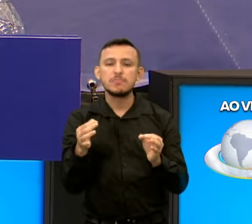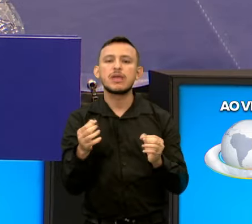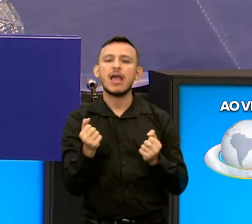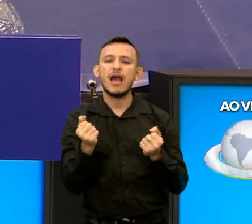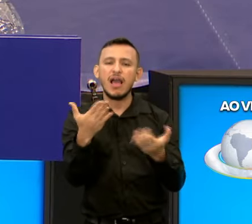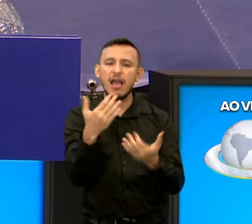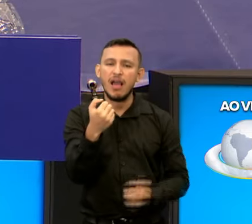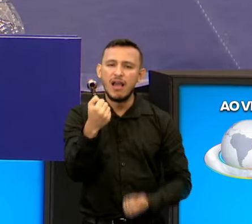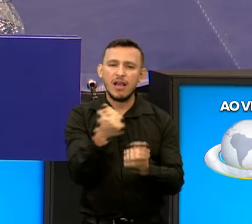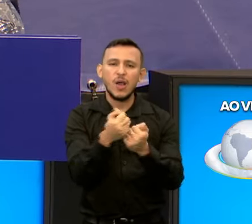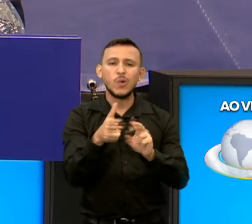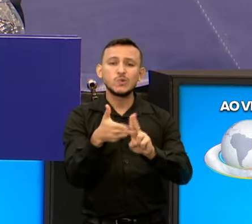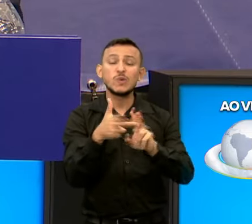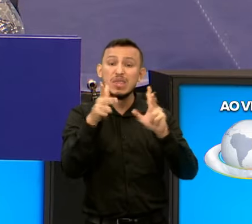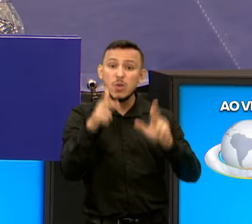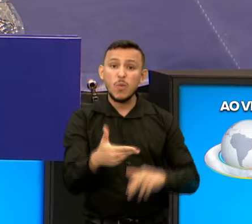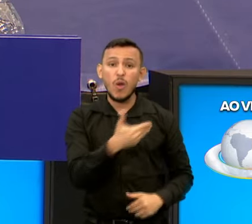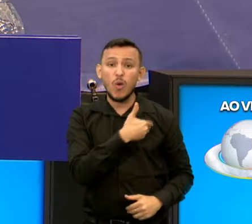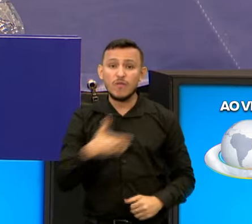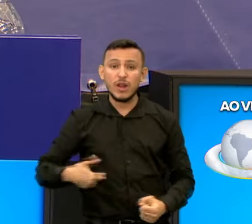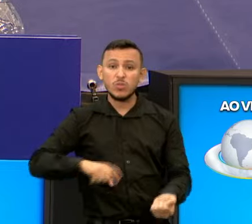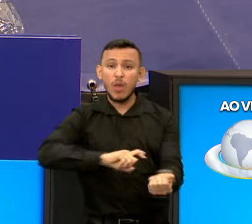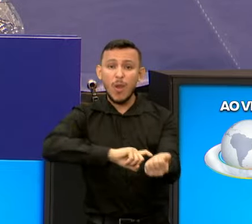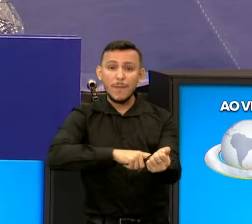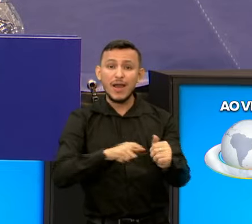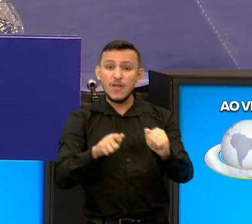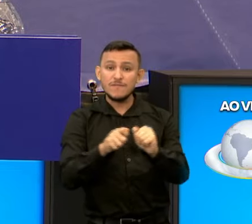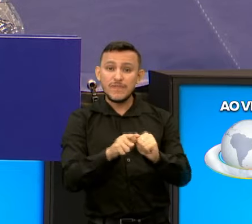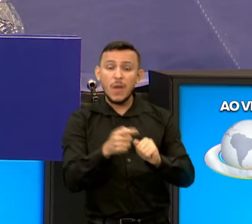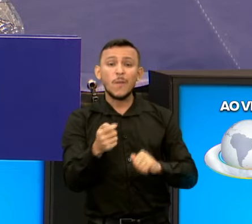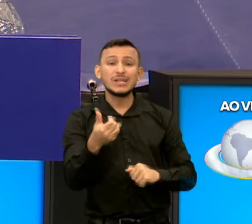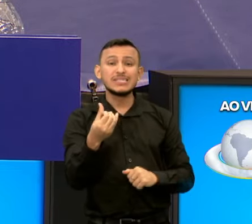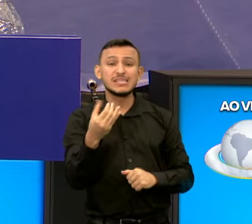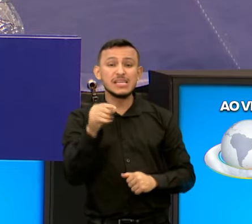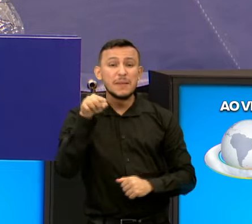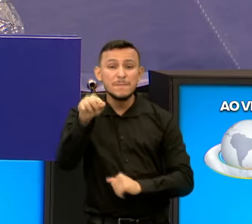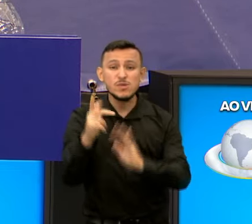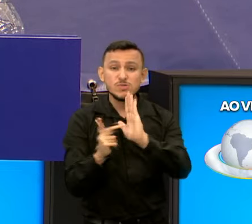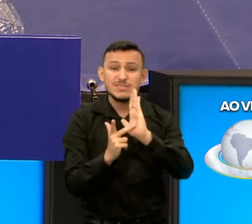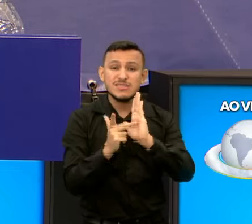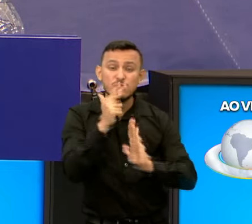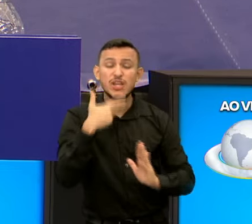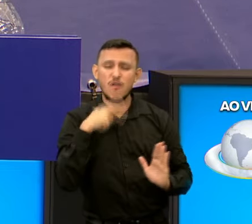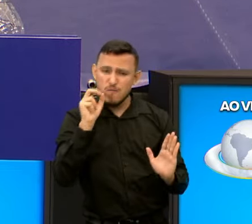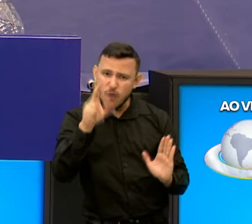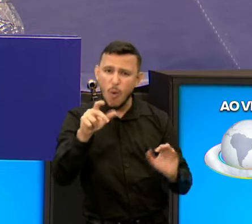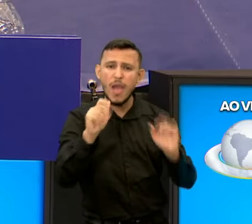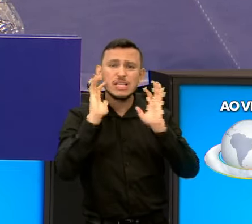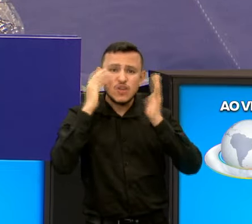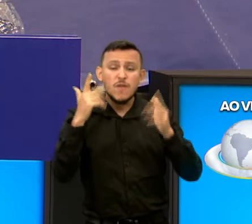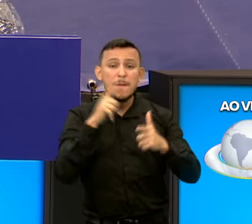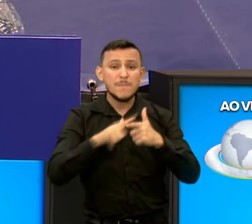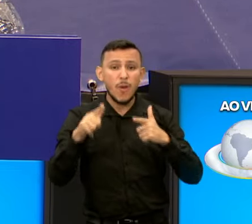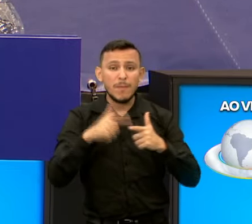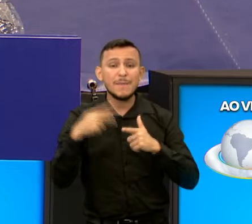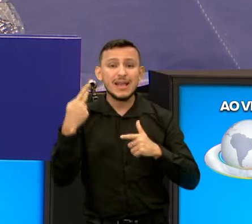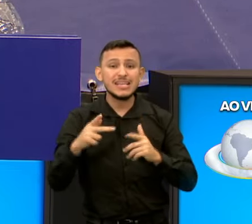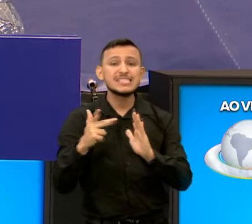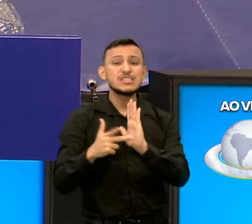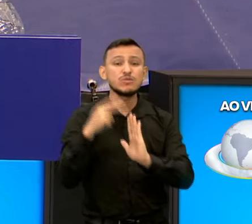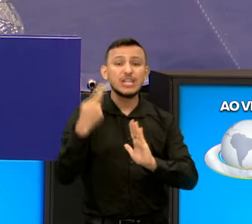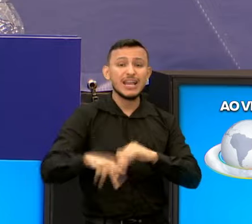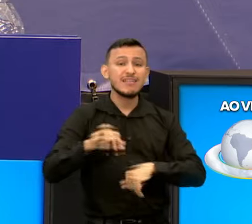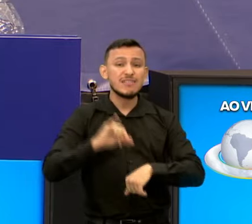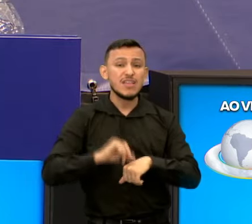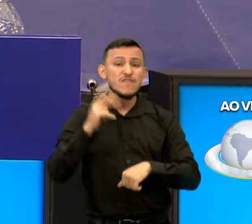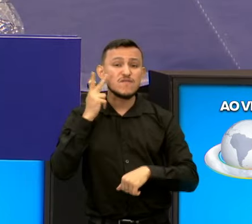Saúde. Assim como o governador Elmano fez, quase 60 mil cirurgias, eu irei resolver o problema de cirurgias aqui em